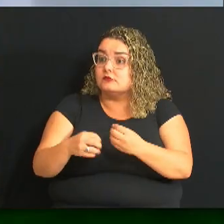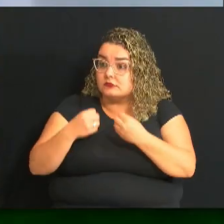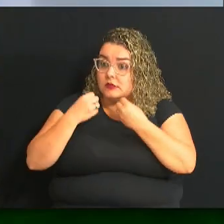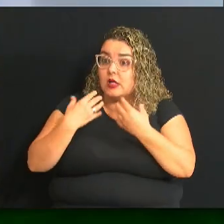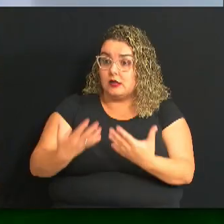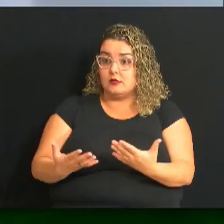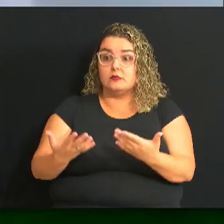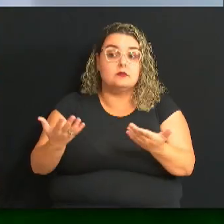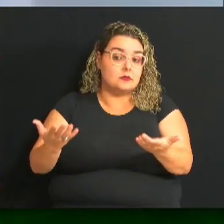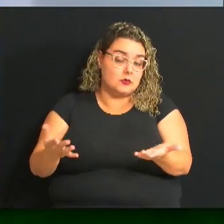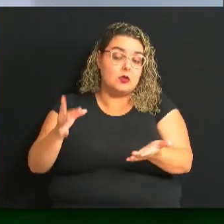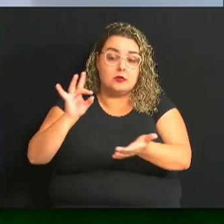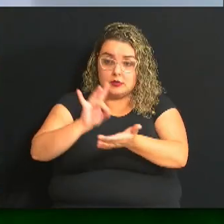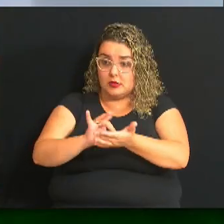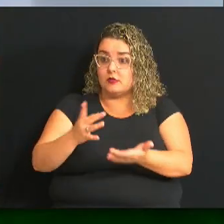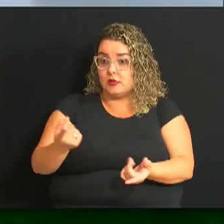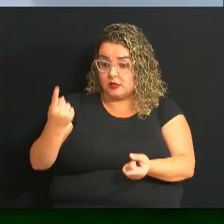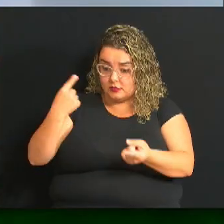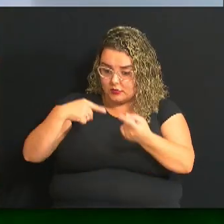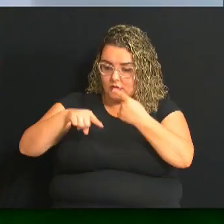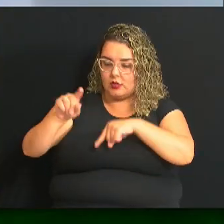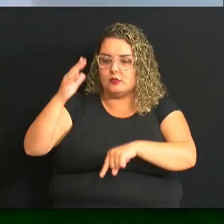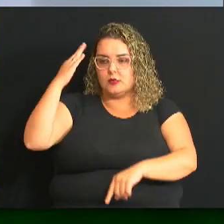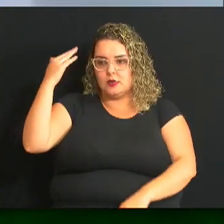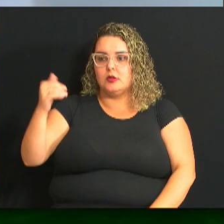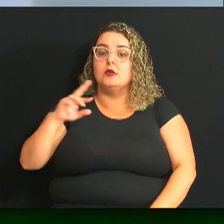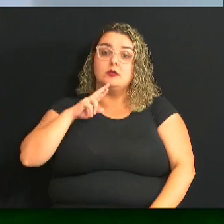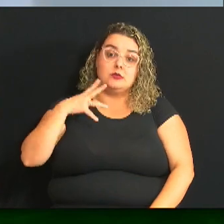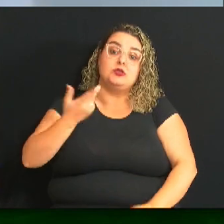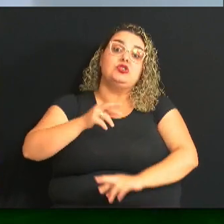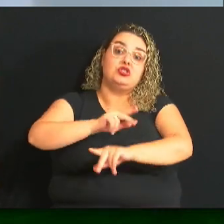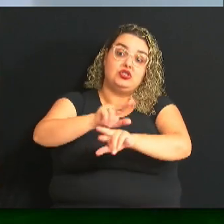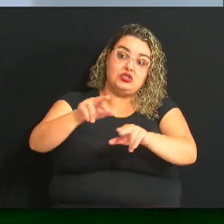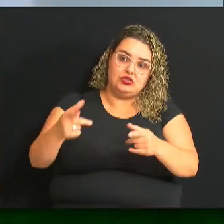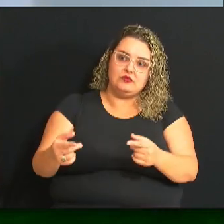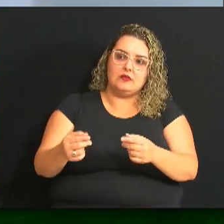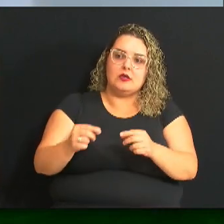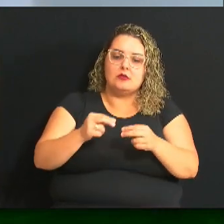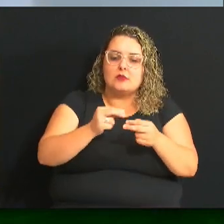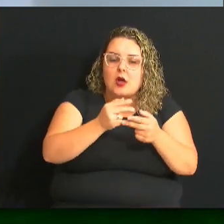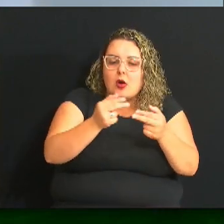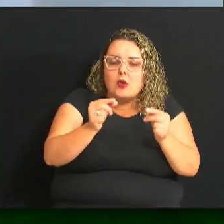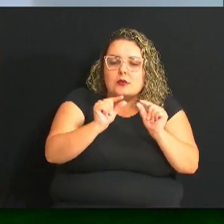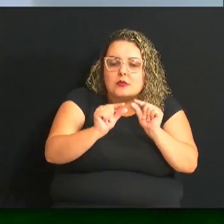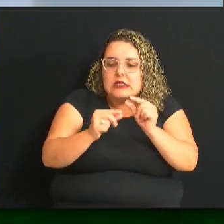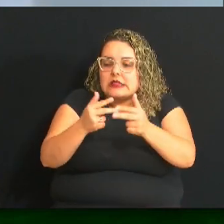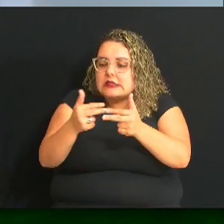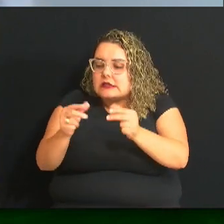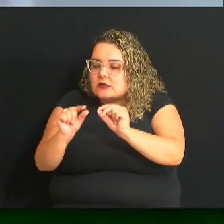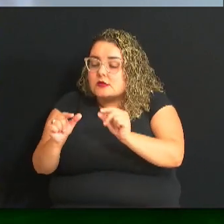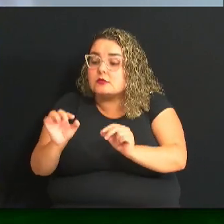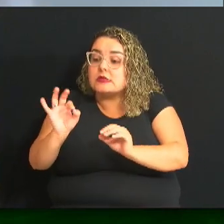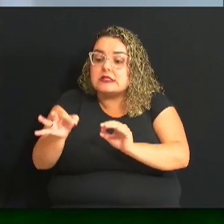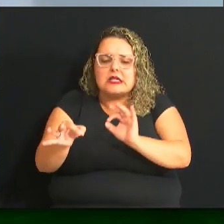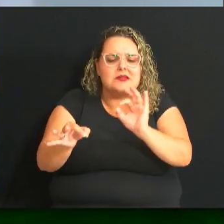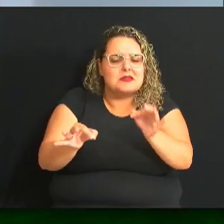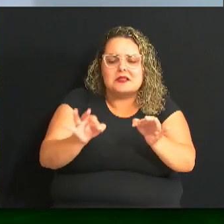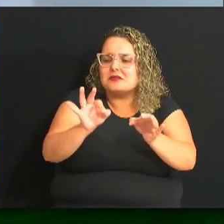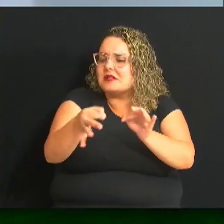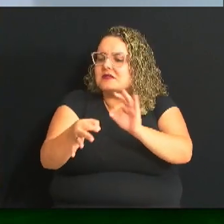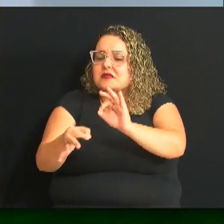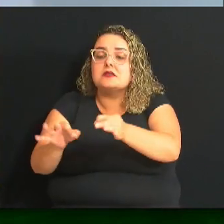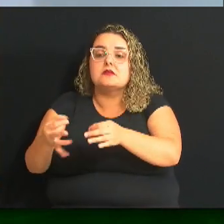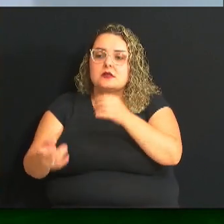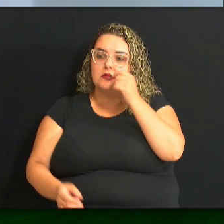Então, na verdade, o sucesso ele acaba sendo resultado de uma série de coisinhas que foram dando certo, uma série de afinidades, foi